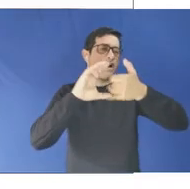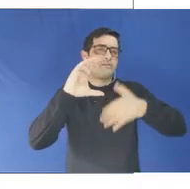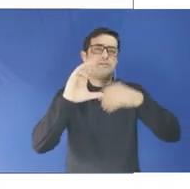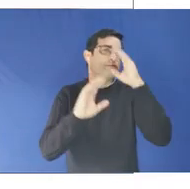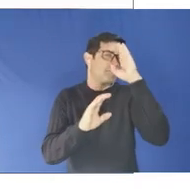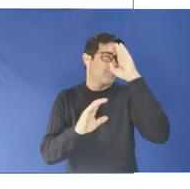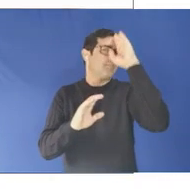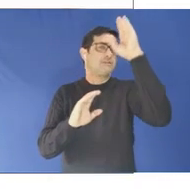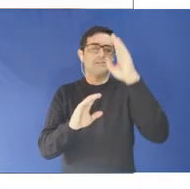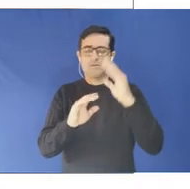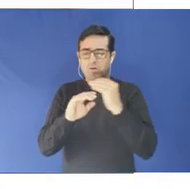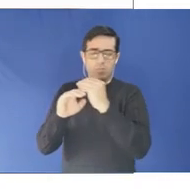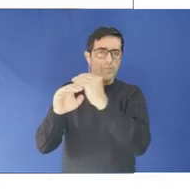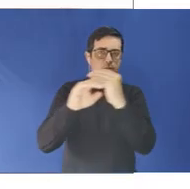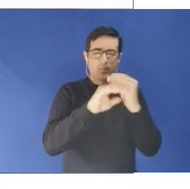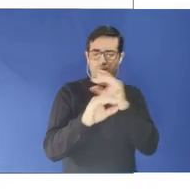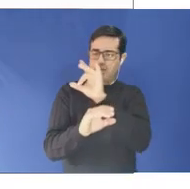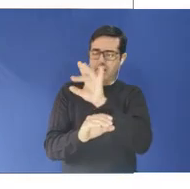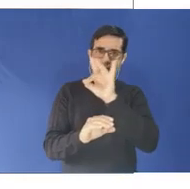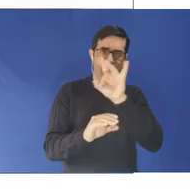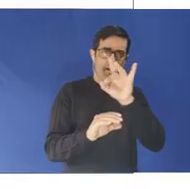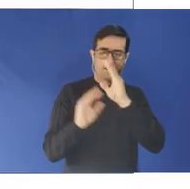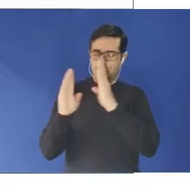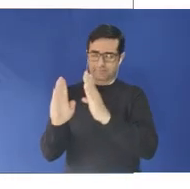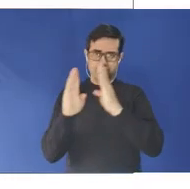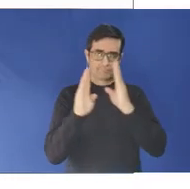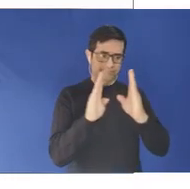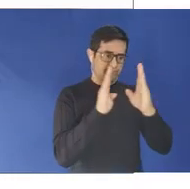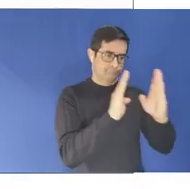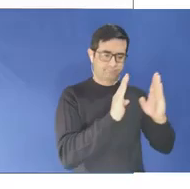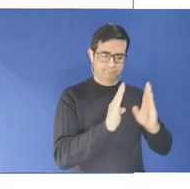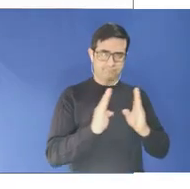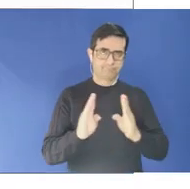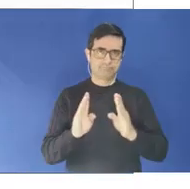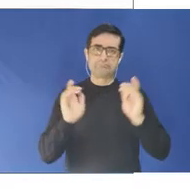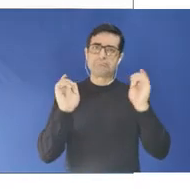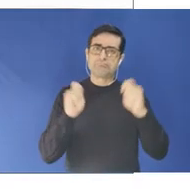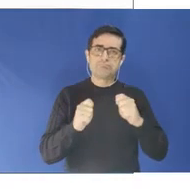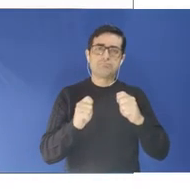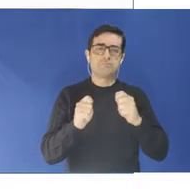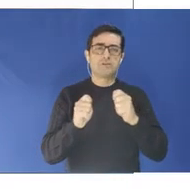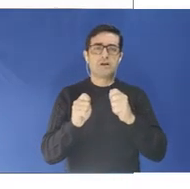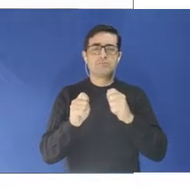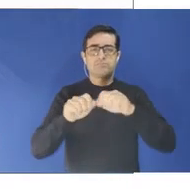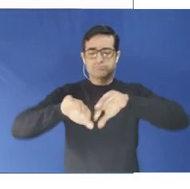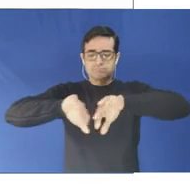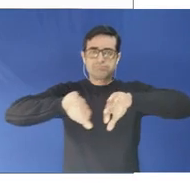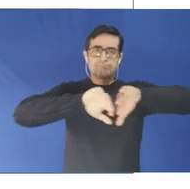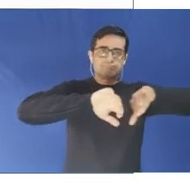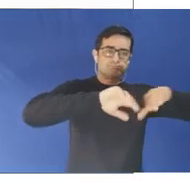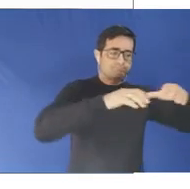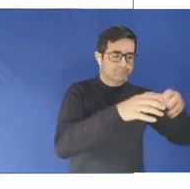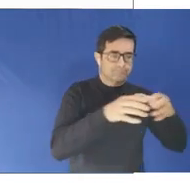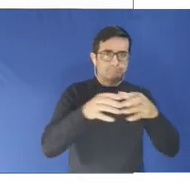principal característica em comum dentre os elementos de cada bloco que permite esta divisão?